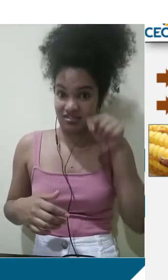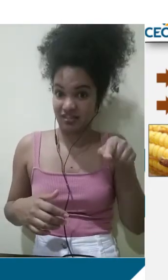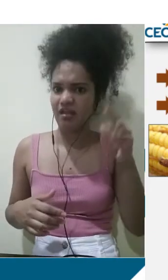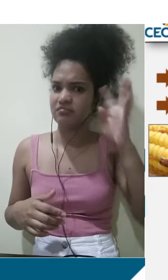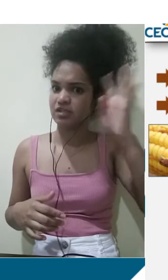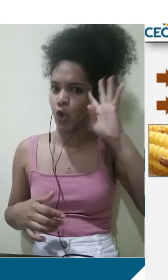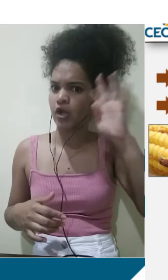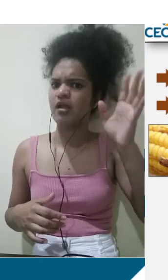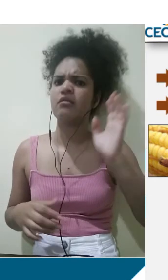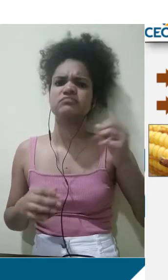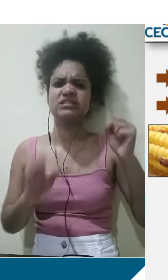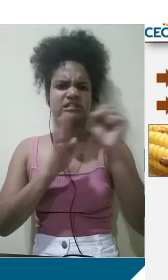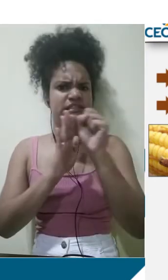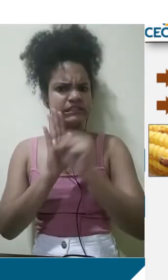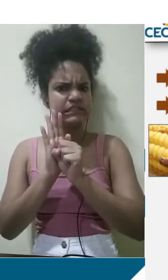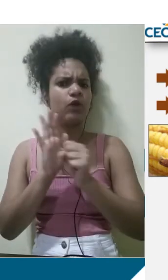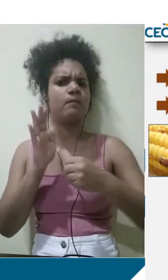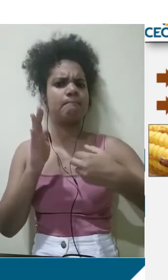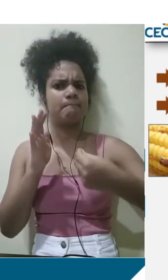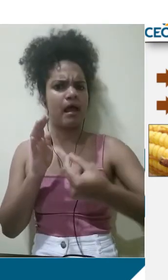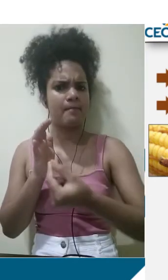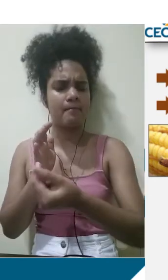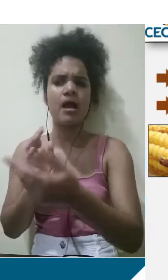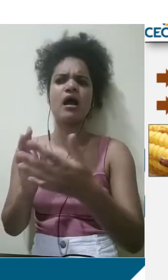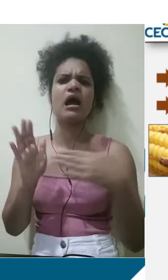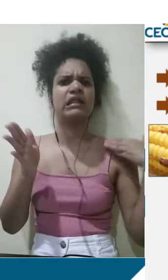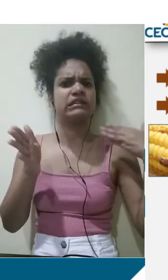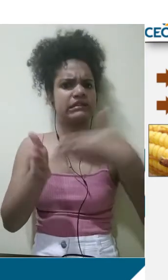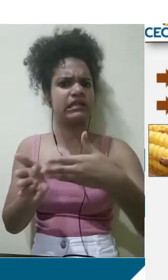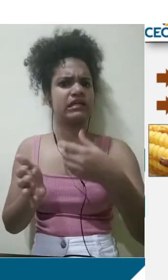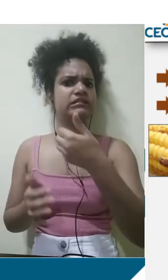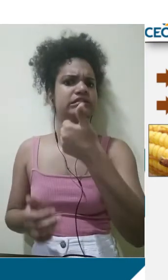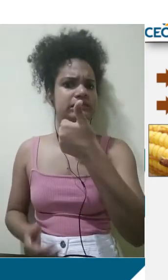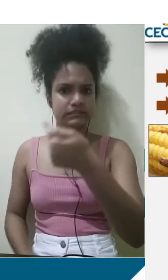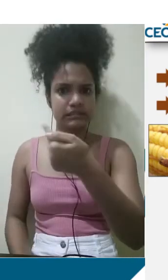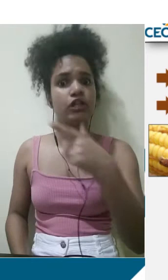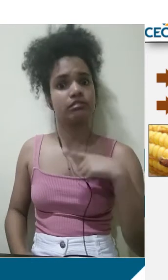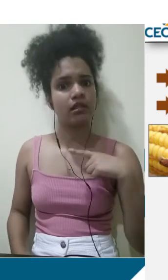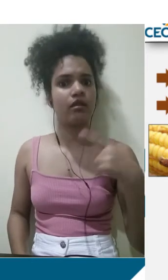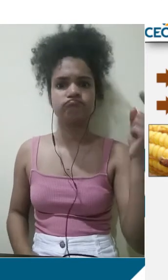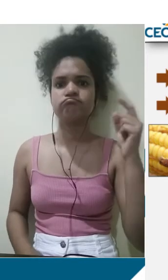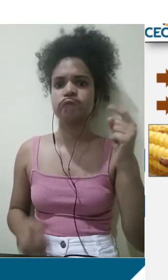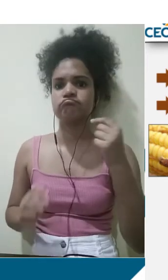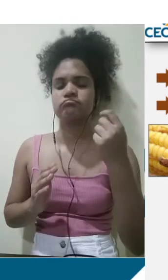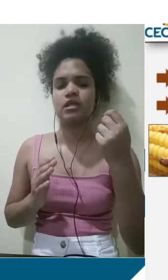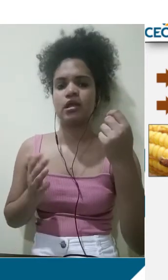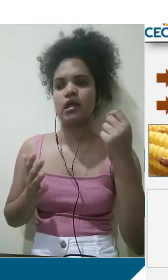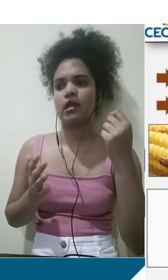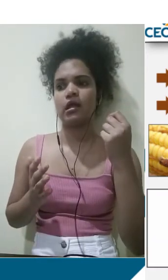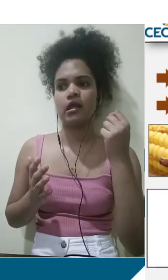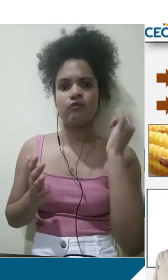ideia perdurou ao longo dos séculos, chegou-se inclusive no século XVII. Existem relatos